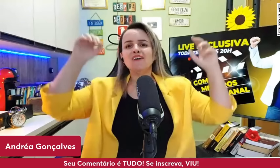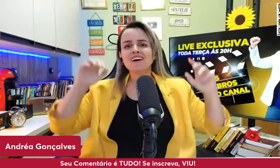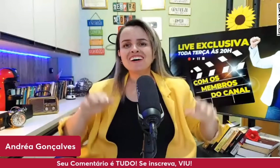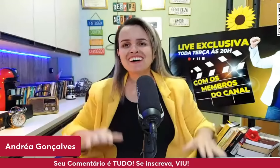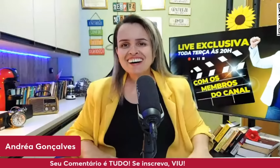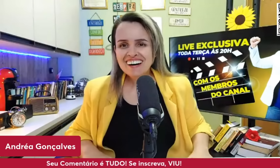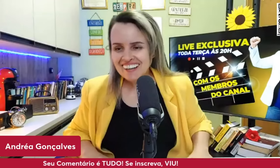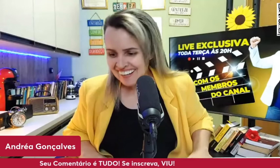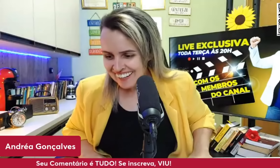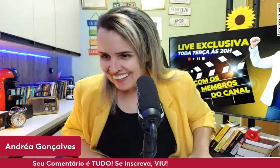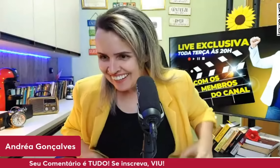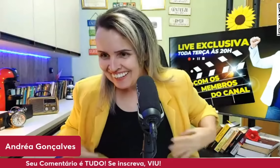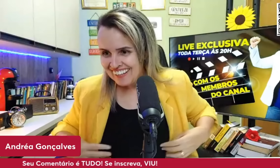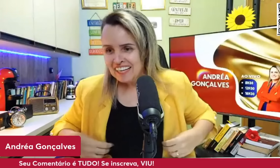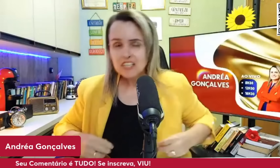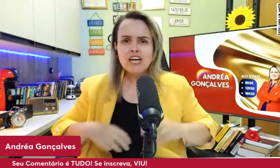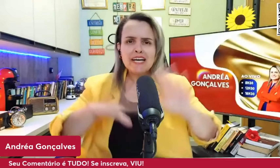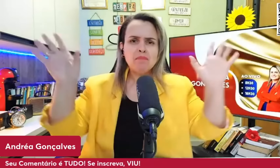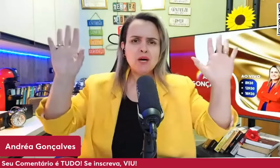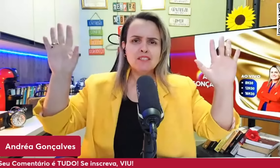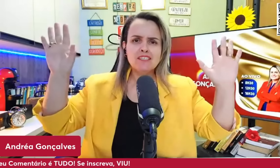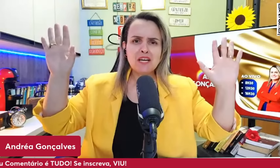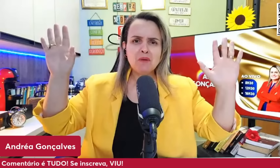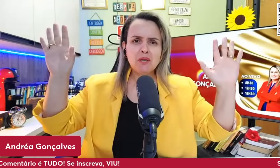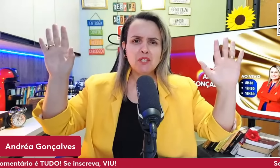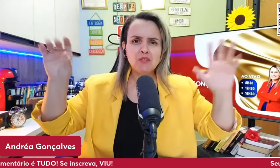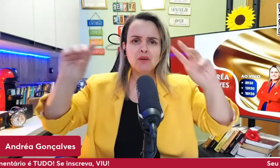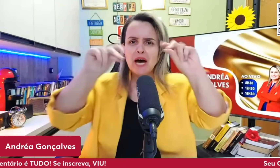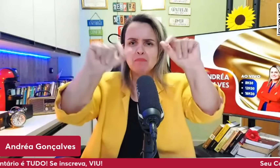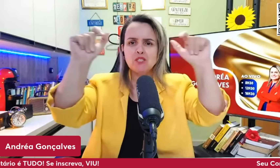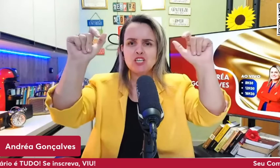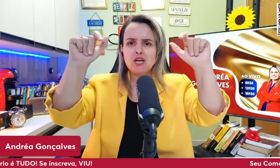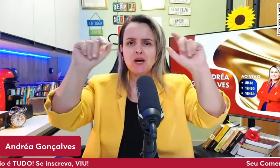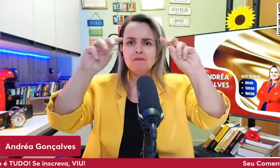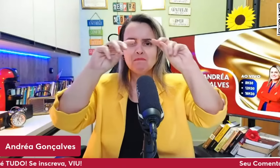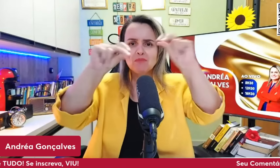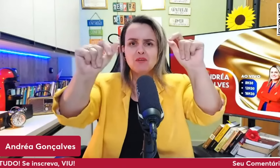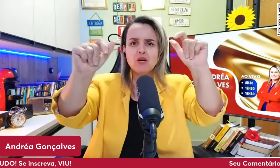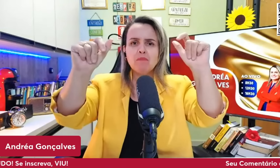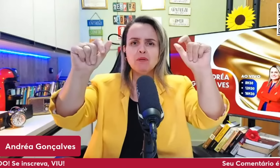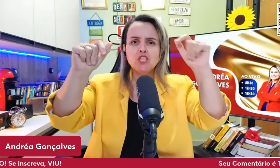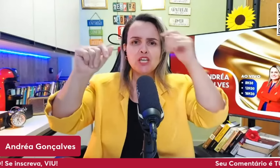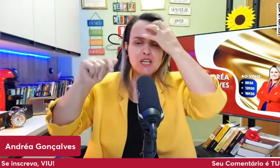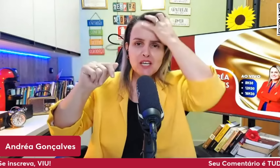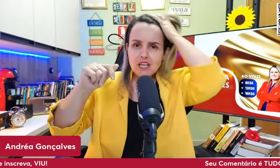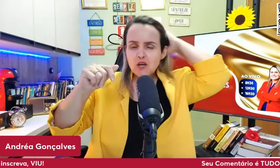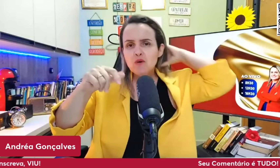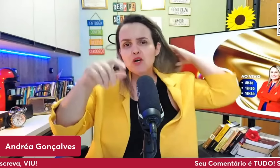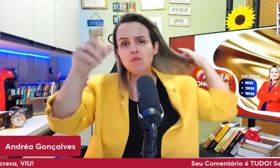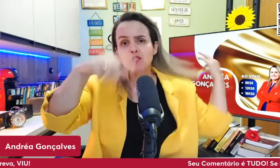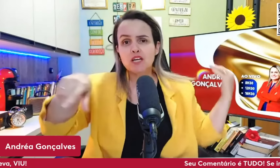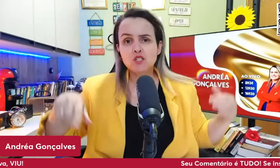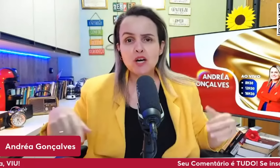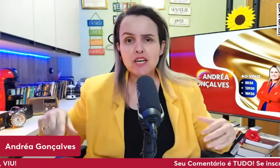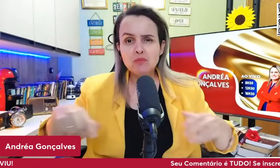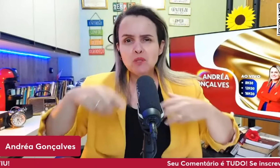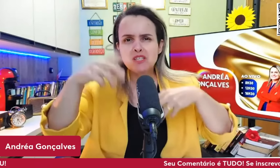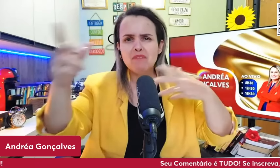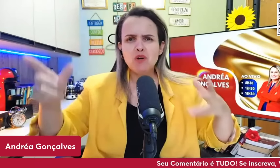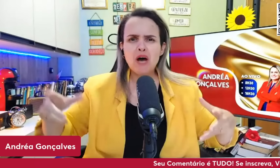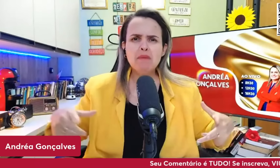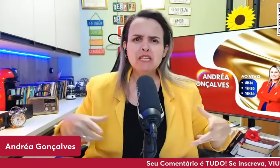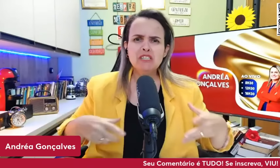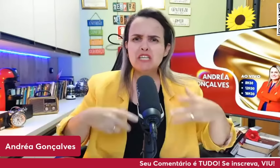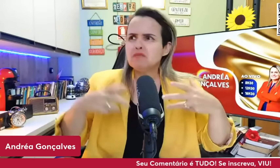ou não já acabou a sessão meu querido foi rapidinho ó Foi rapidinho eu eu mostrei só esse